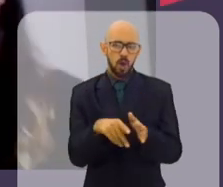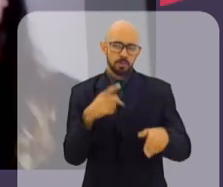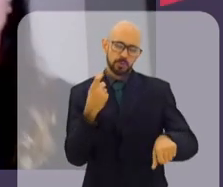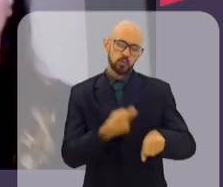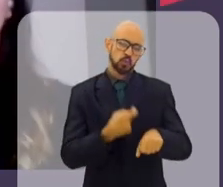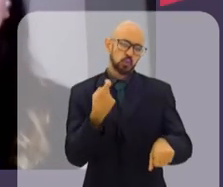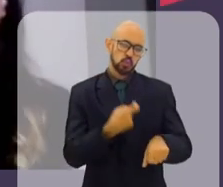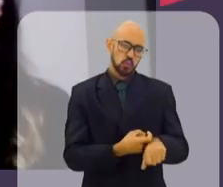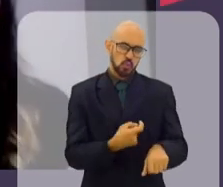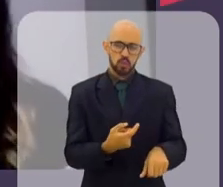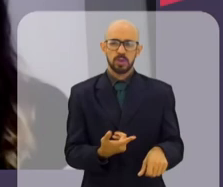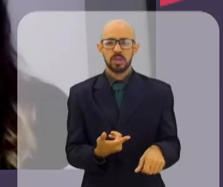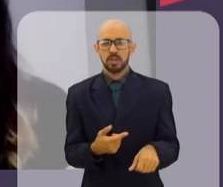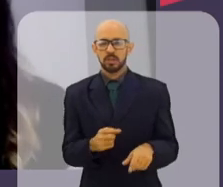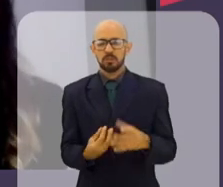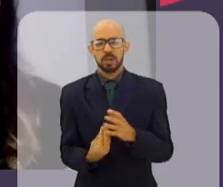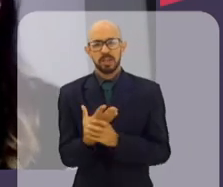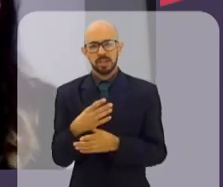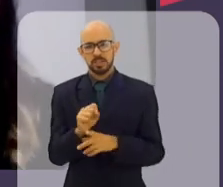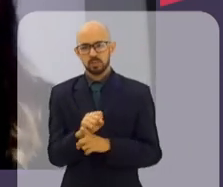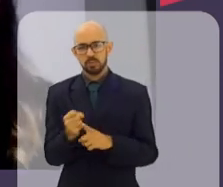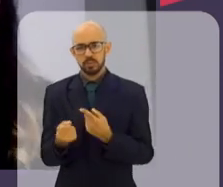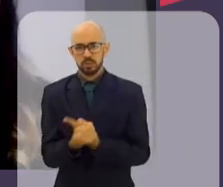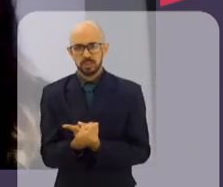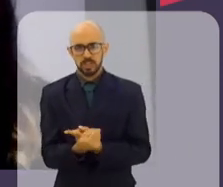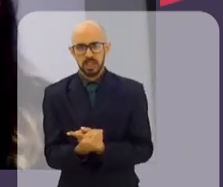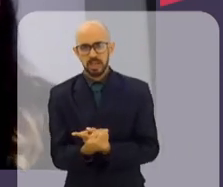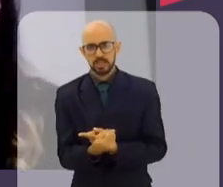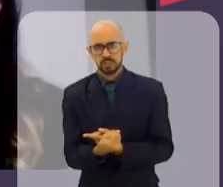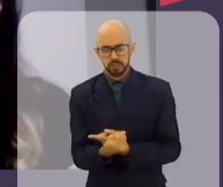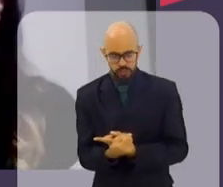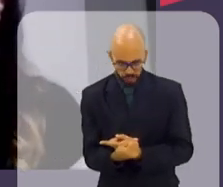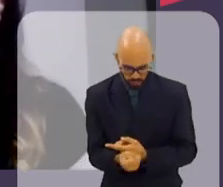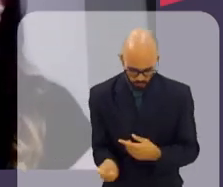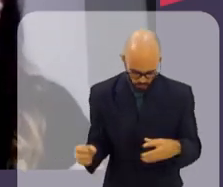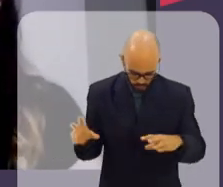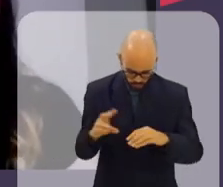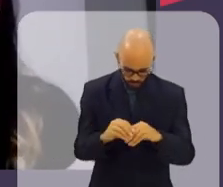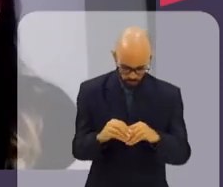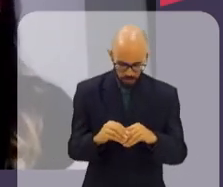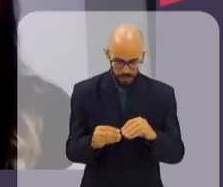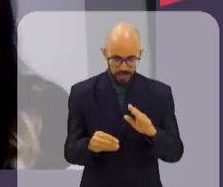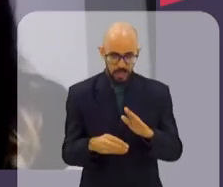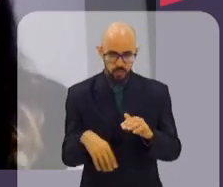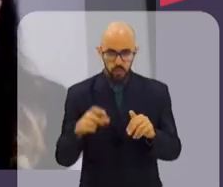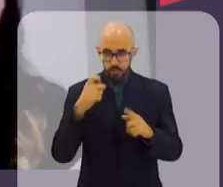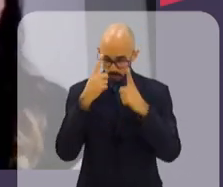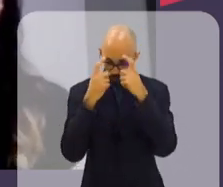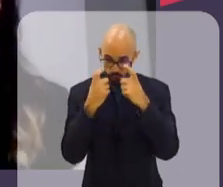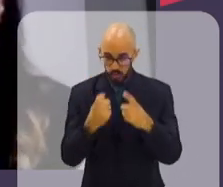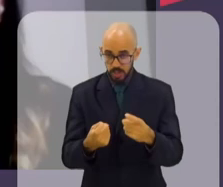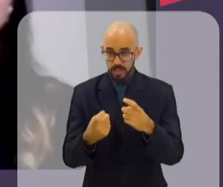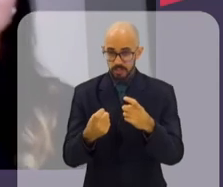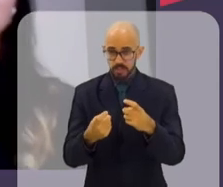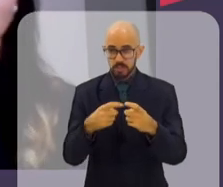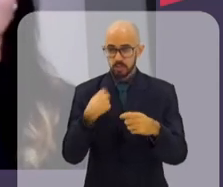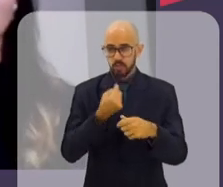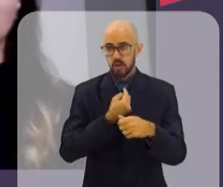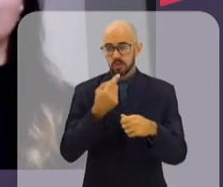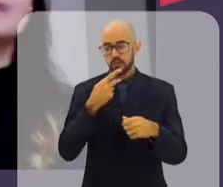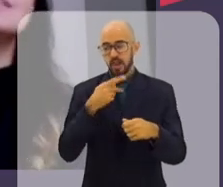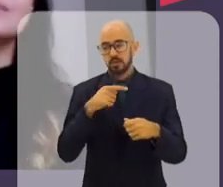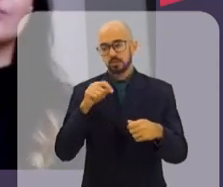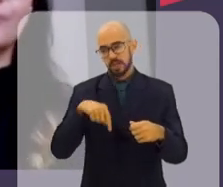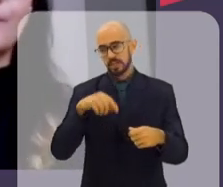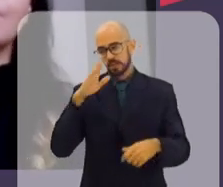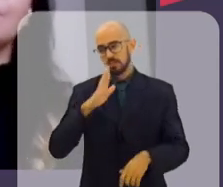como se fosse uma criação mesmo de uma sociedade ao qual foi implementada com muita violência, por exemplo, aquilo que a gente chama